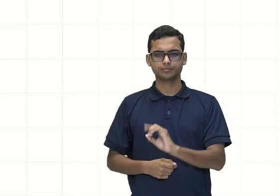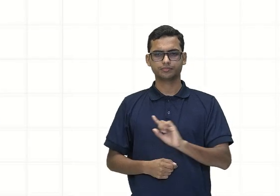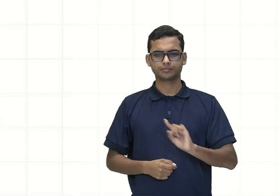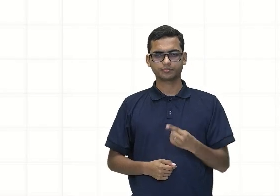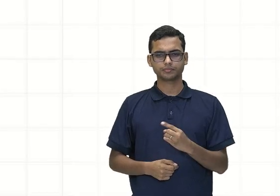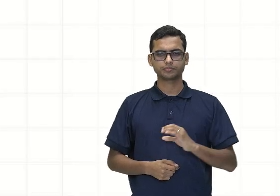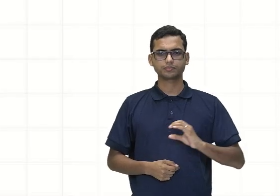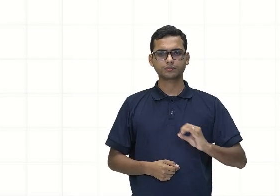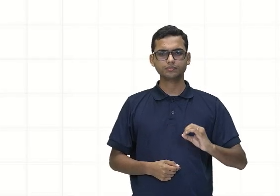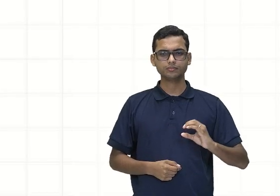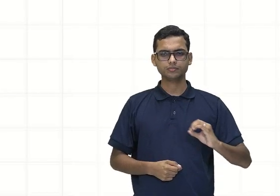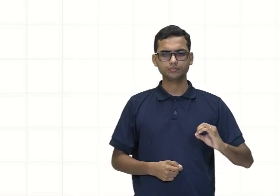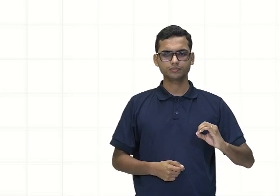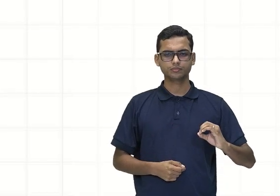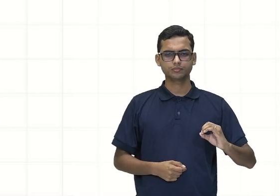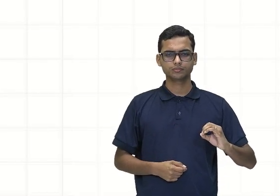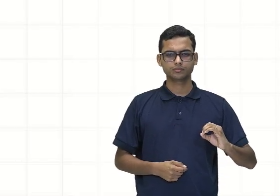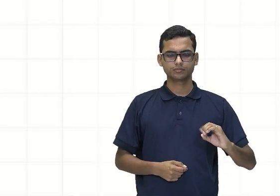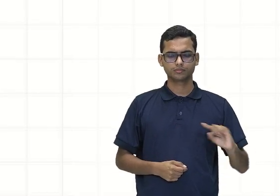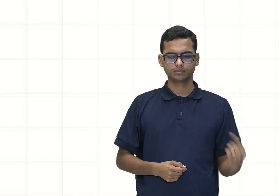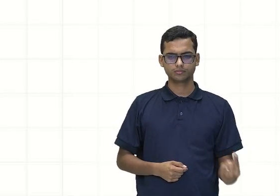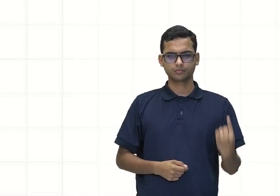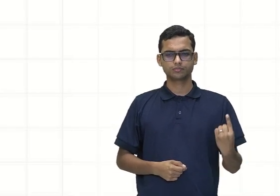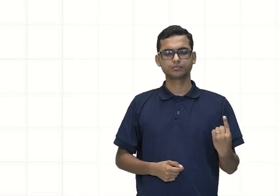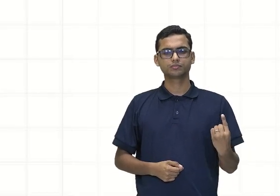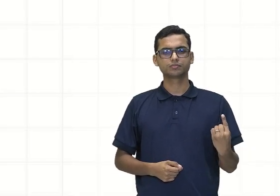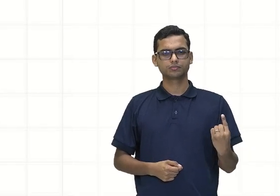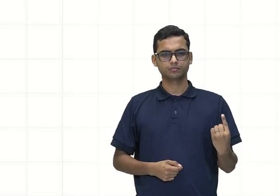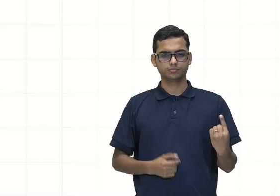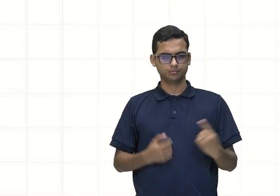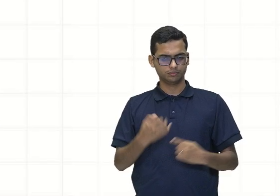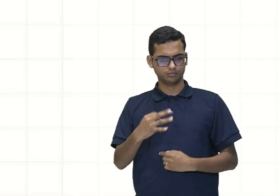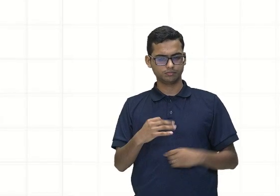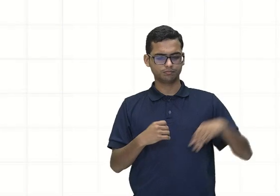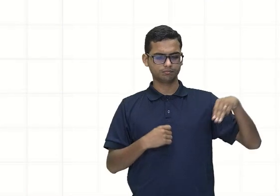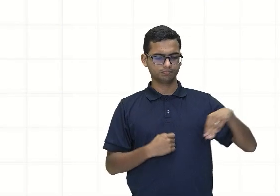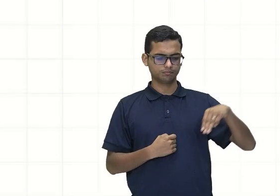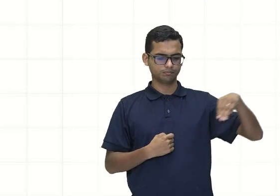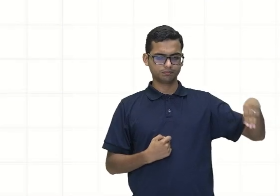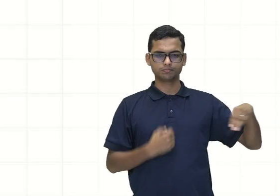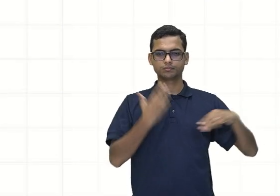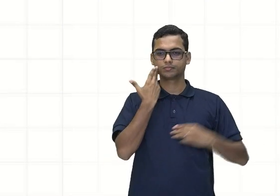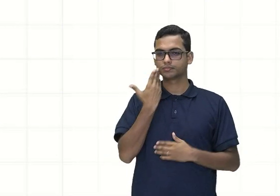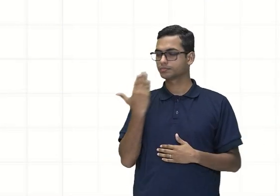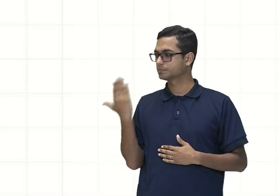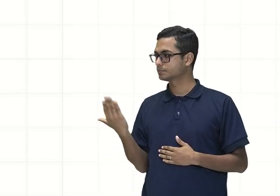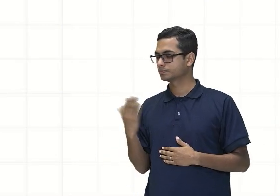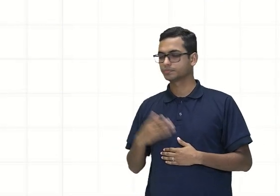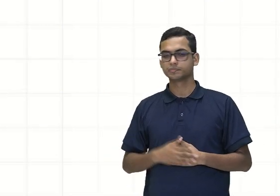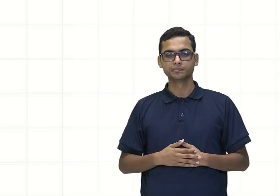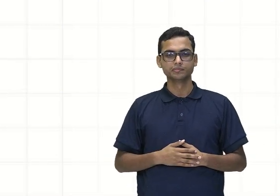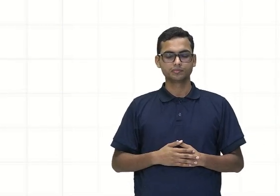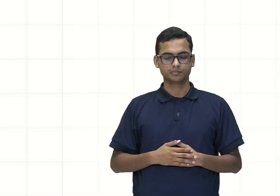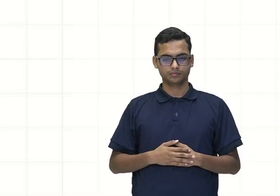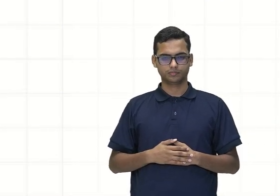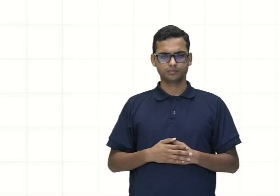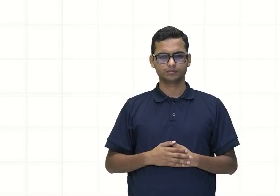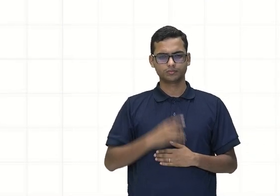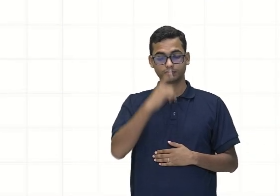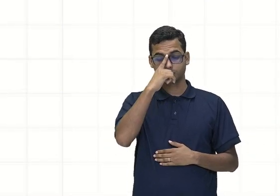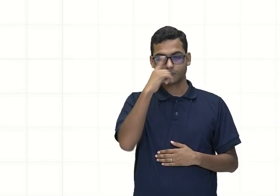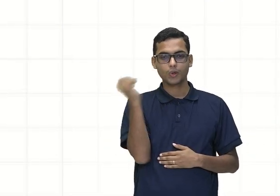0,001 de metro, ou seja, 1 milésimo de metro. Para eu ter 1 metro,